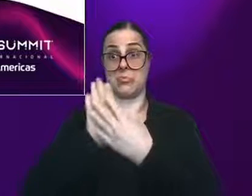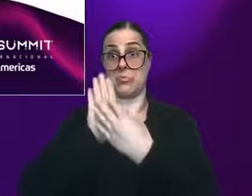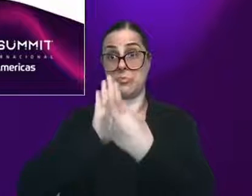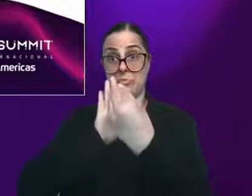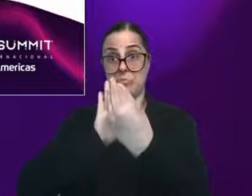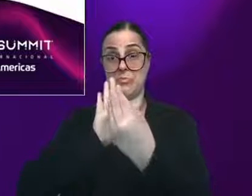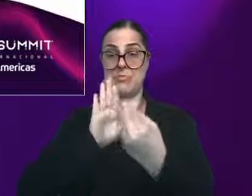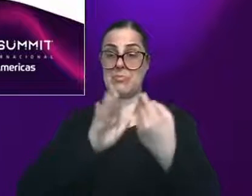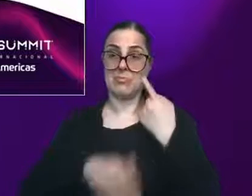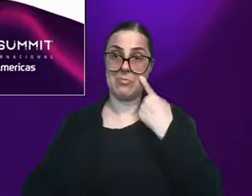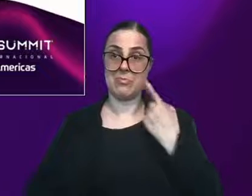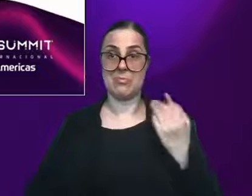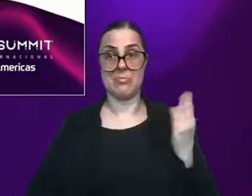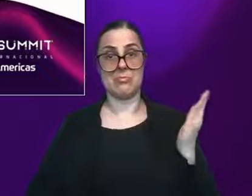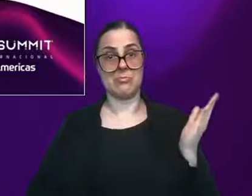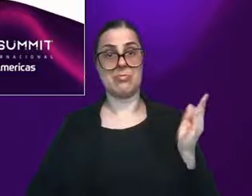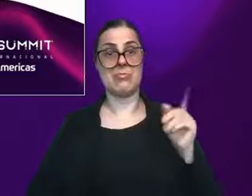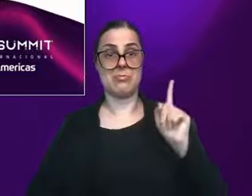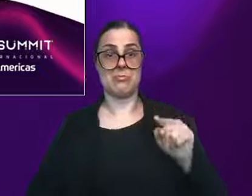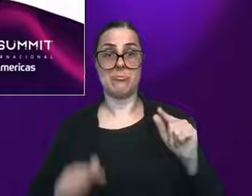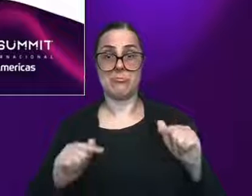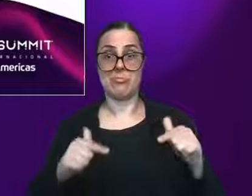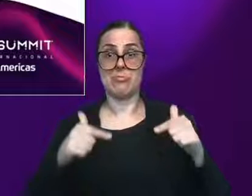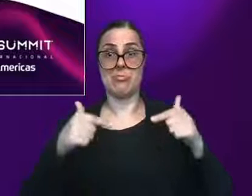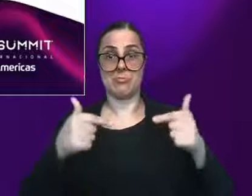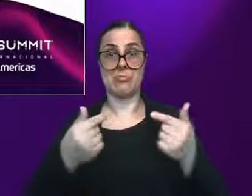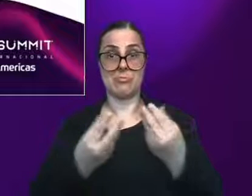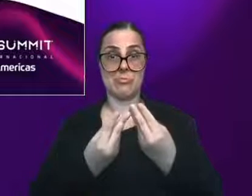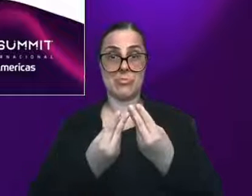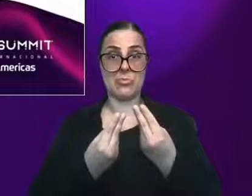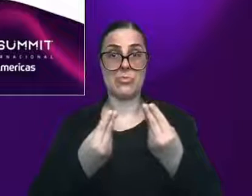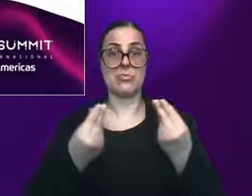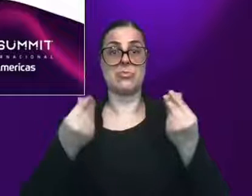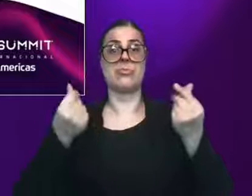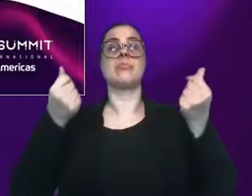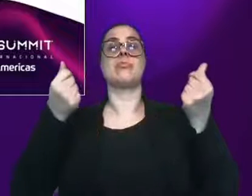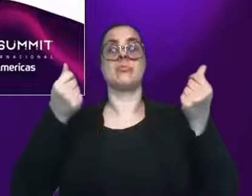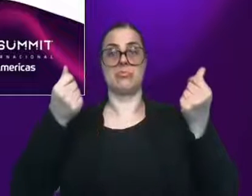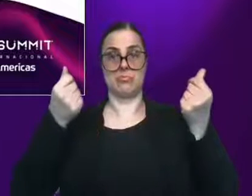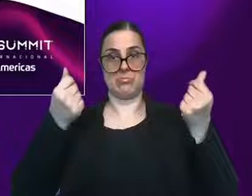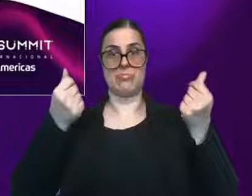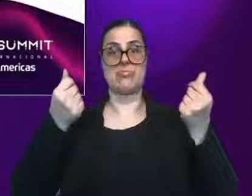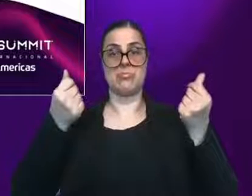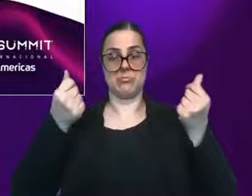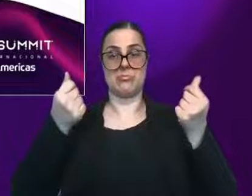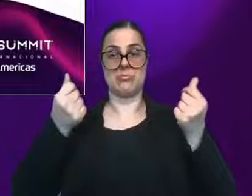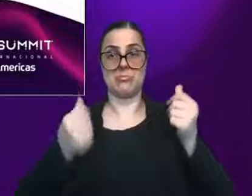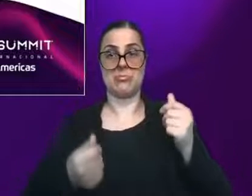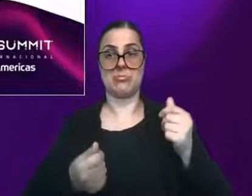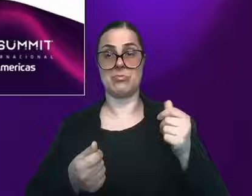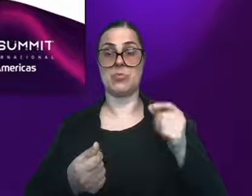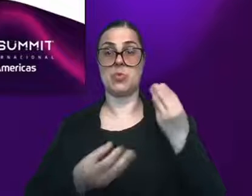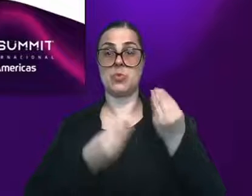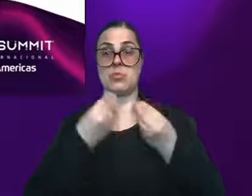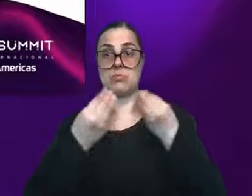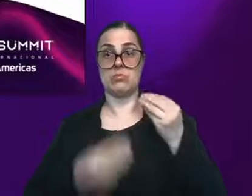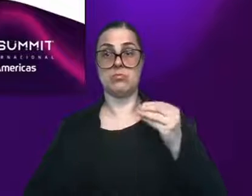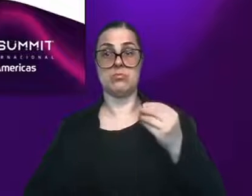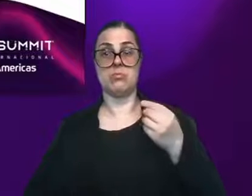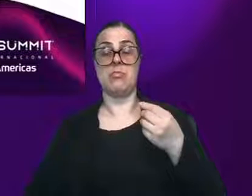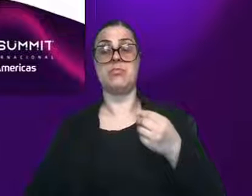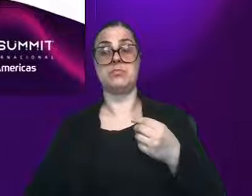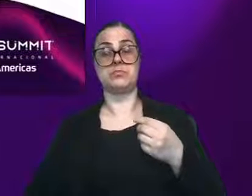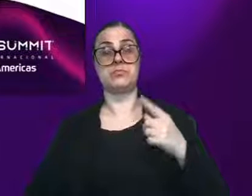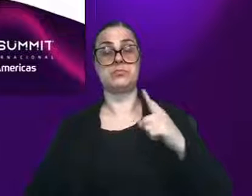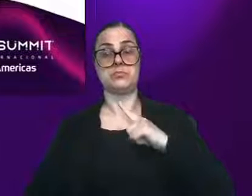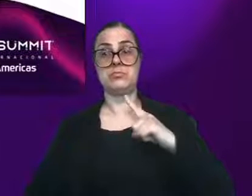da iniciativa de qualidade de diálise aguda, que a gente vai falar um pouquinho sobre agora o momento do descalonamento. Agora,